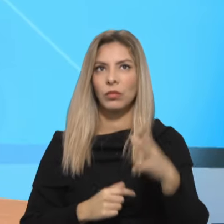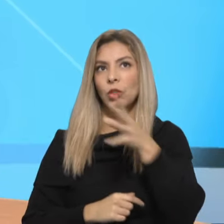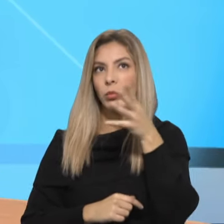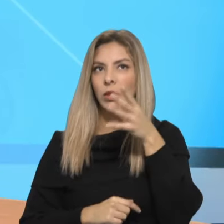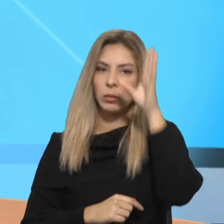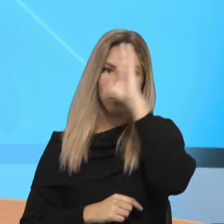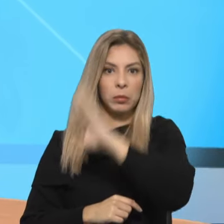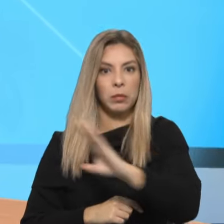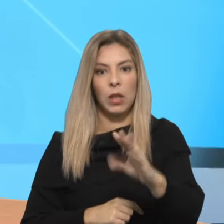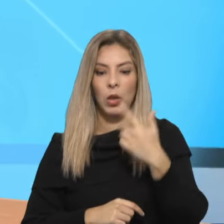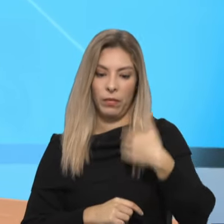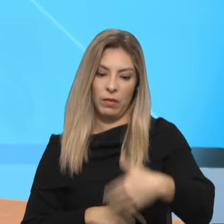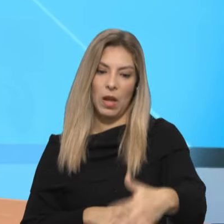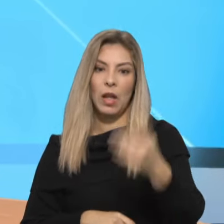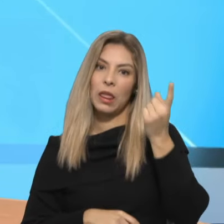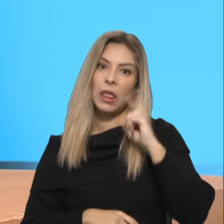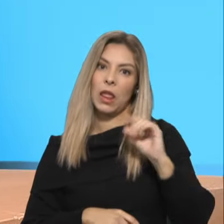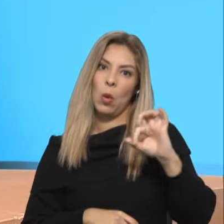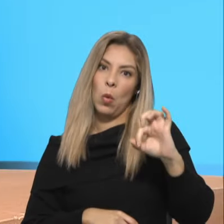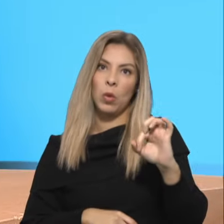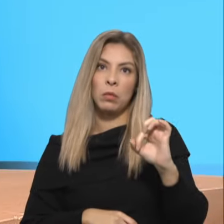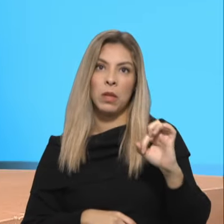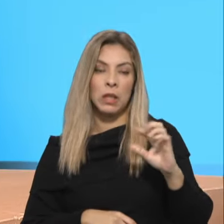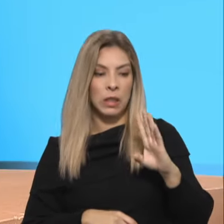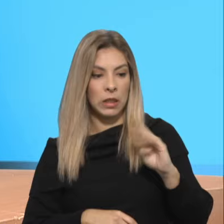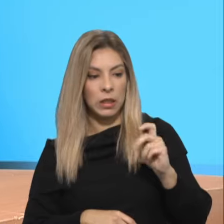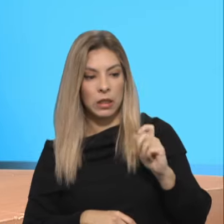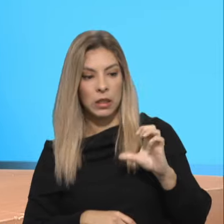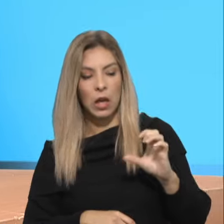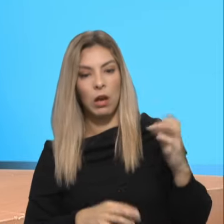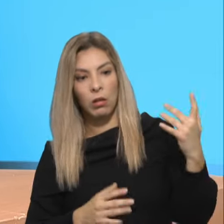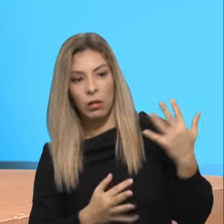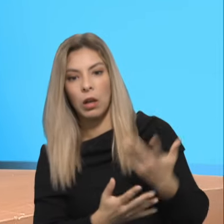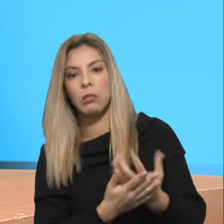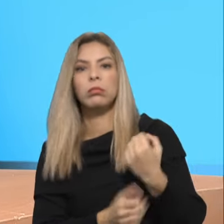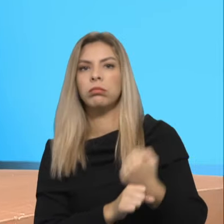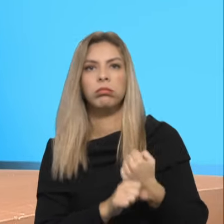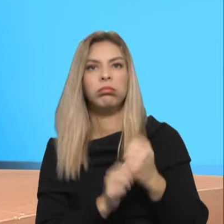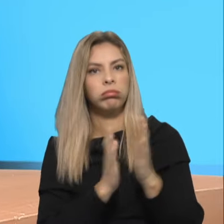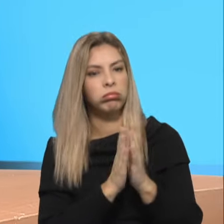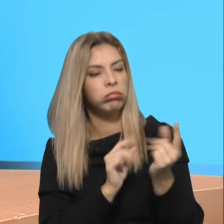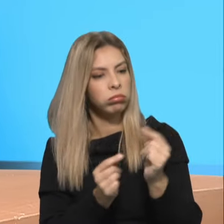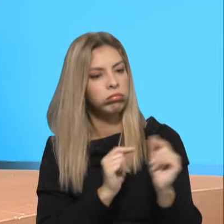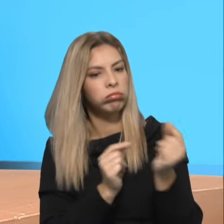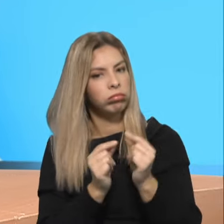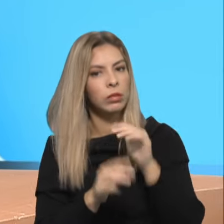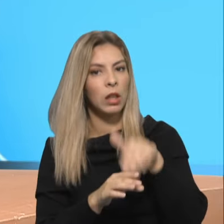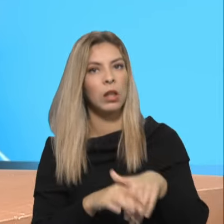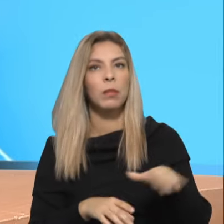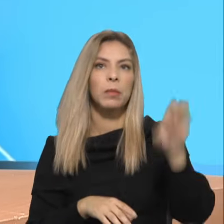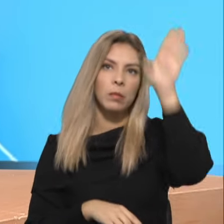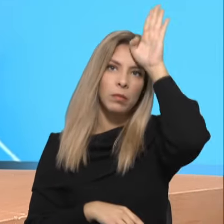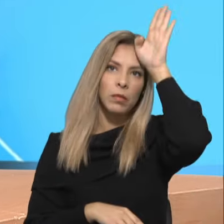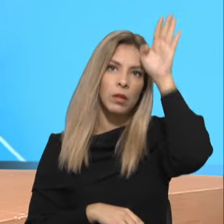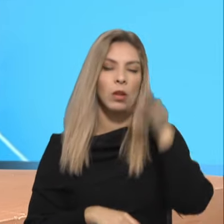celebra agora, neste dia 8. E que levou todos estes séculos a ser trabalhado e discutido na Igreja, e que o próprio Papa Pio